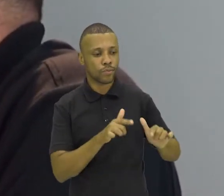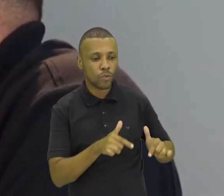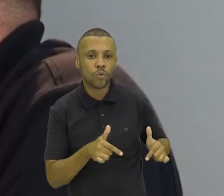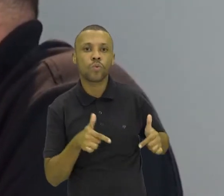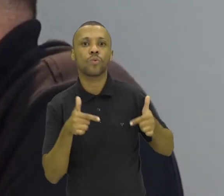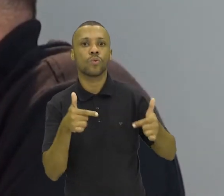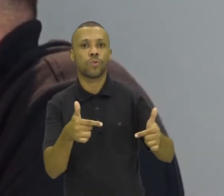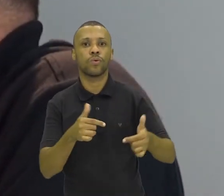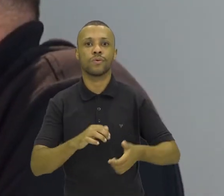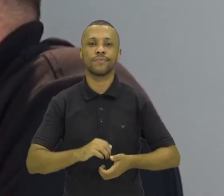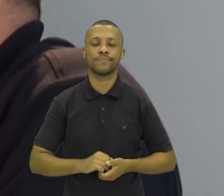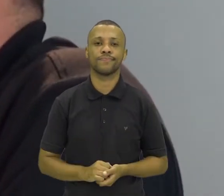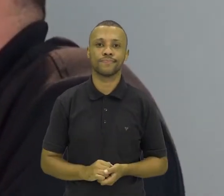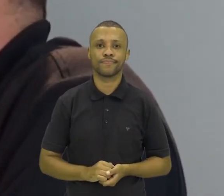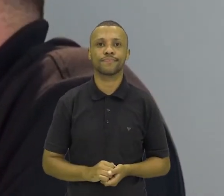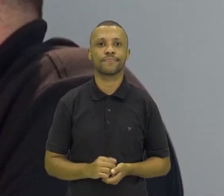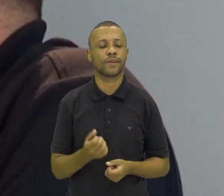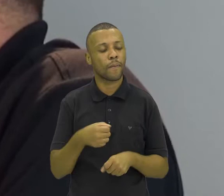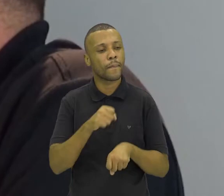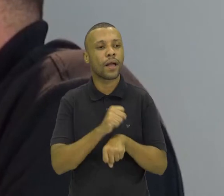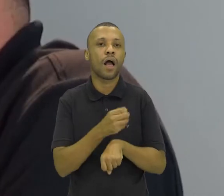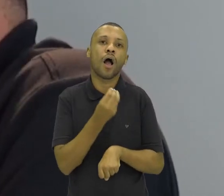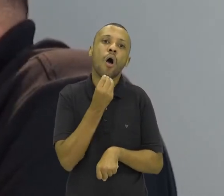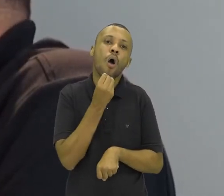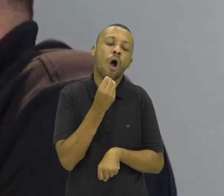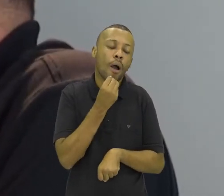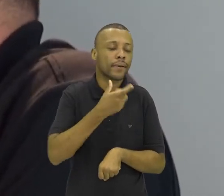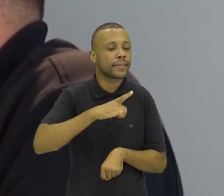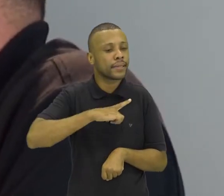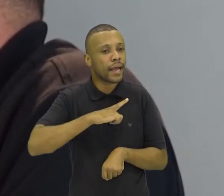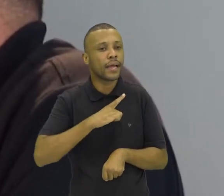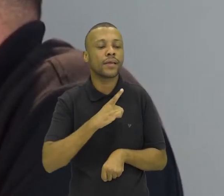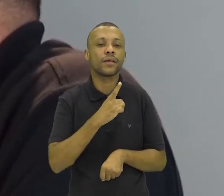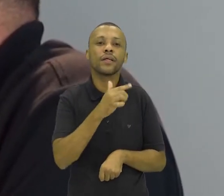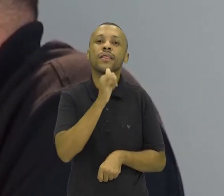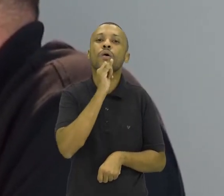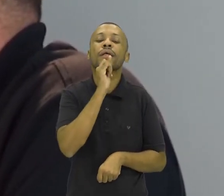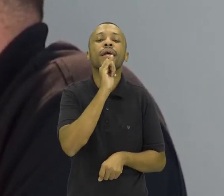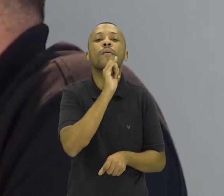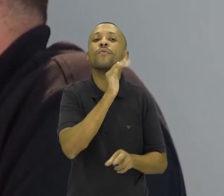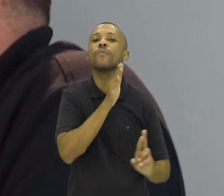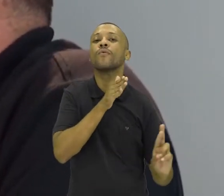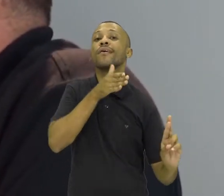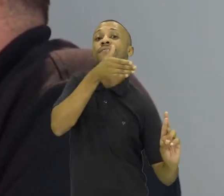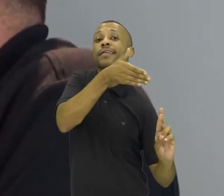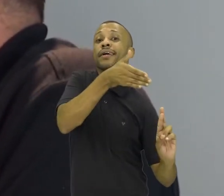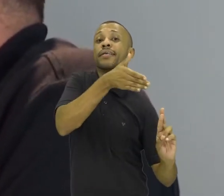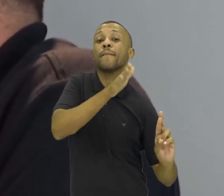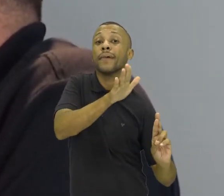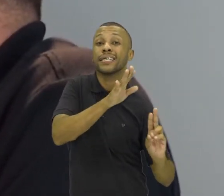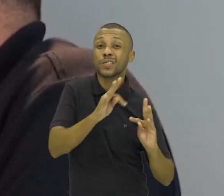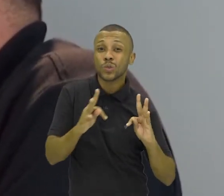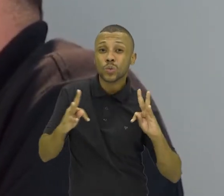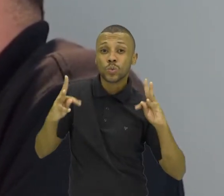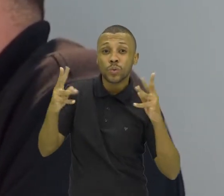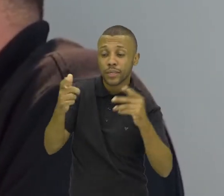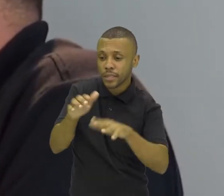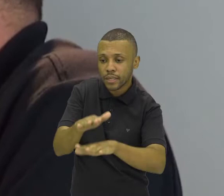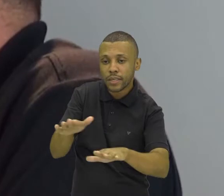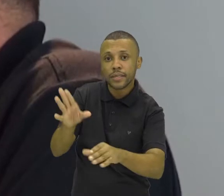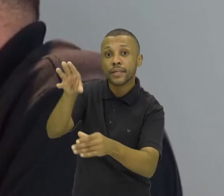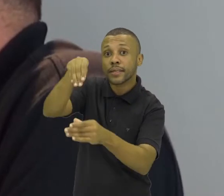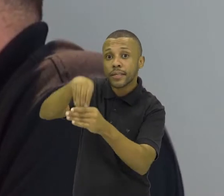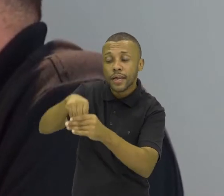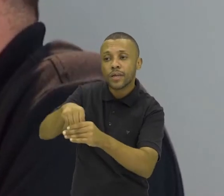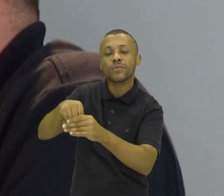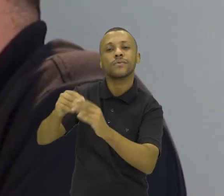né, eles não vão parar na frente da RAM porque eles me têm como exemplo. Mas nem todo mundo, nem todas as